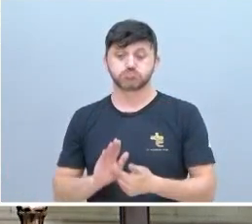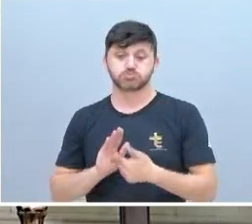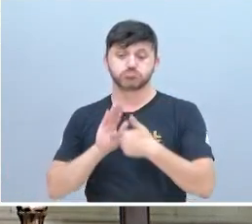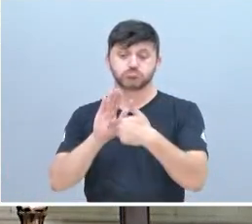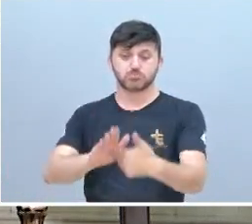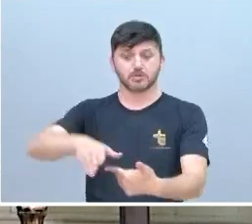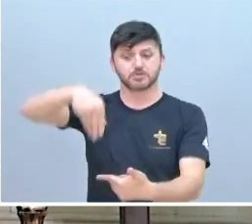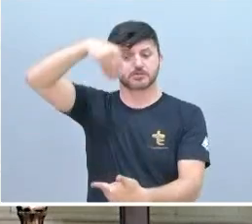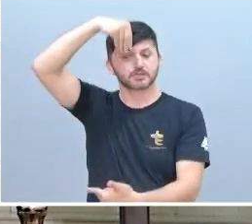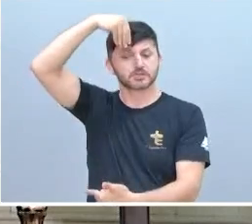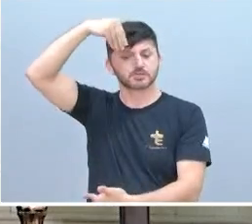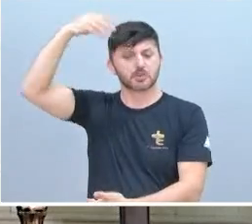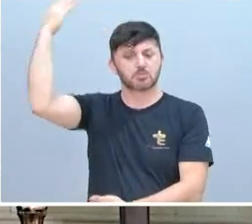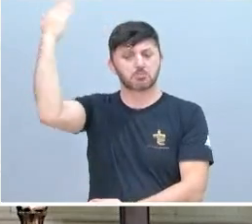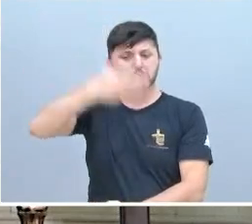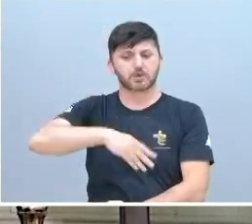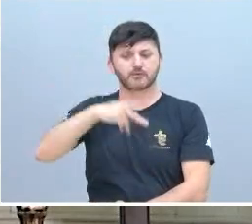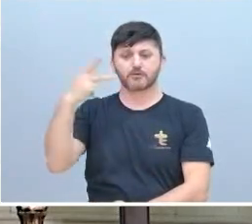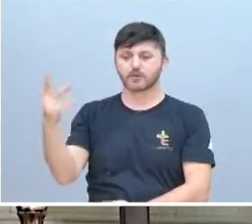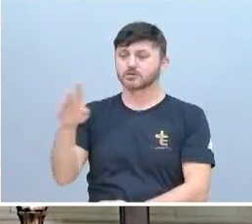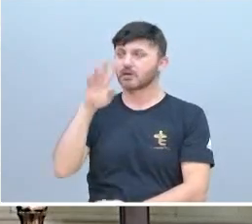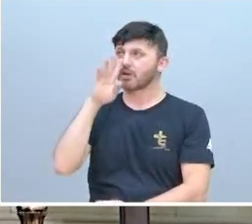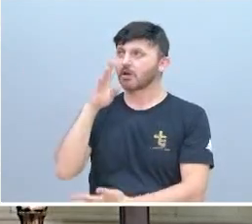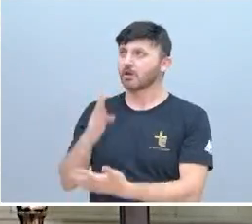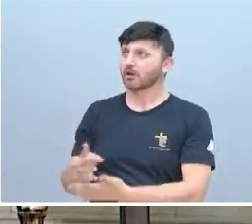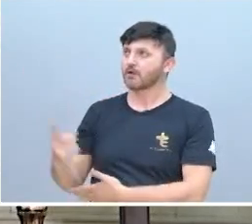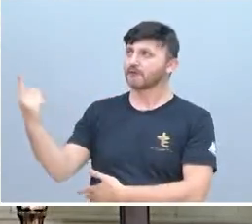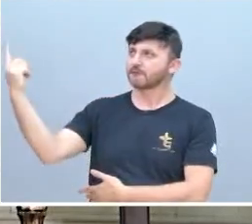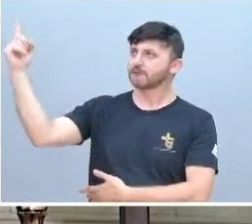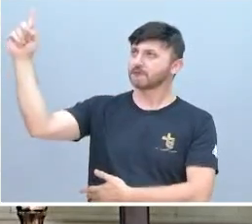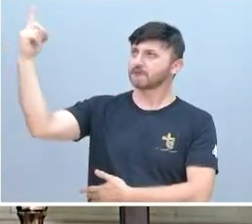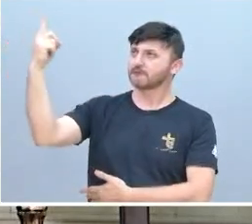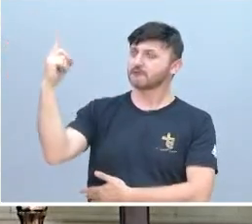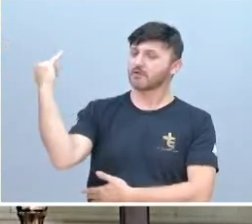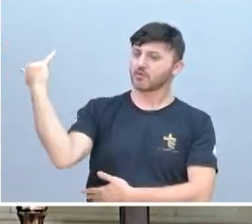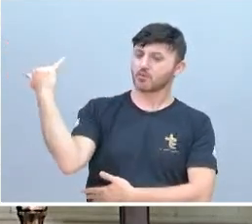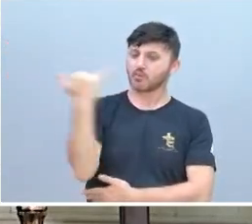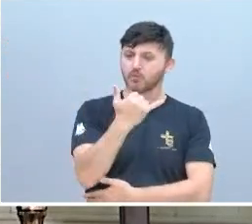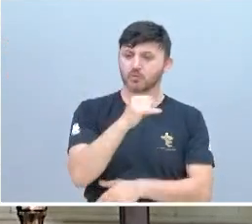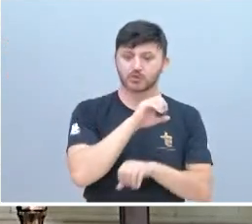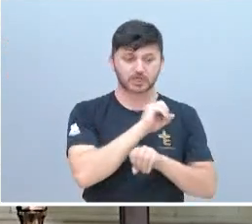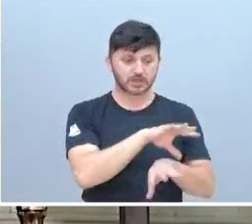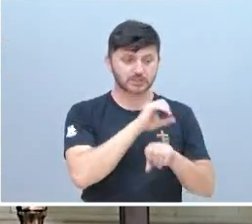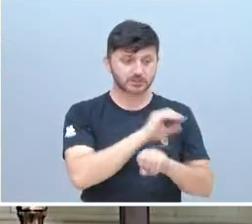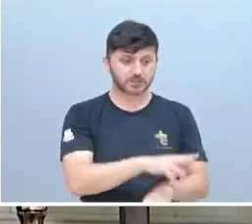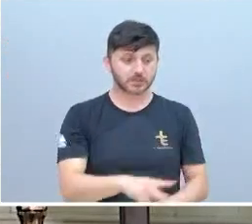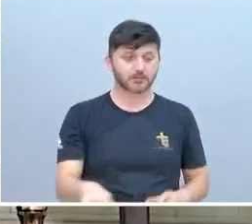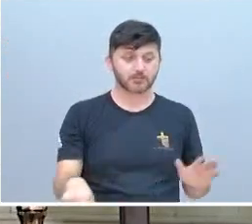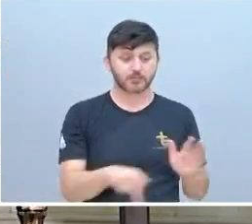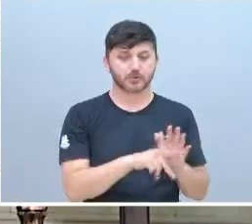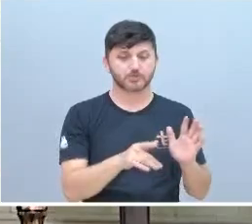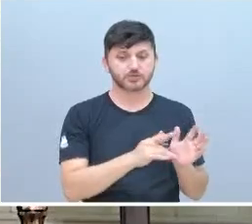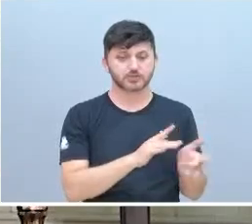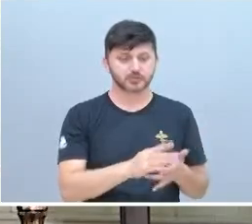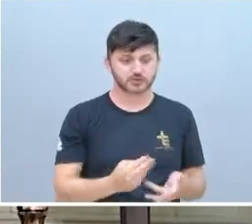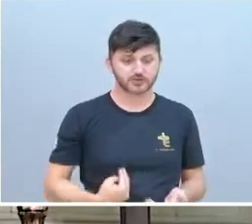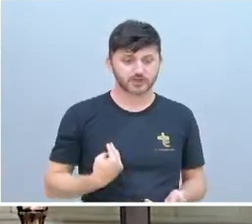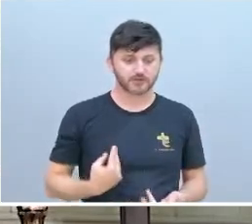com sinais admiráveis pela voz descida do céu, em sinais que o vosso Verbo habita entre os